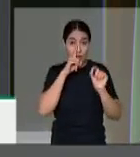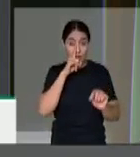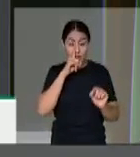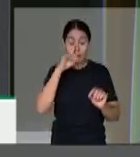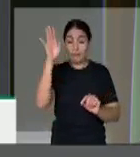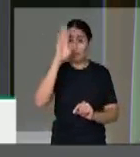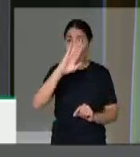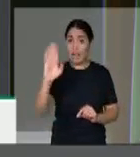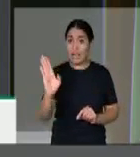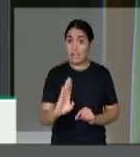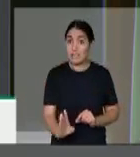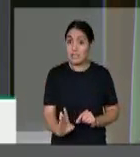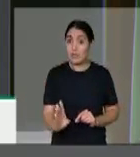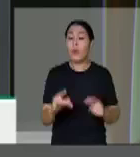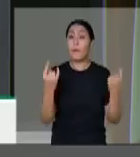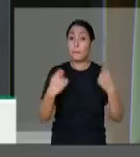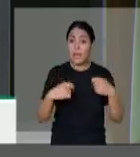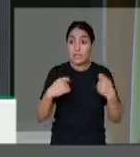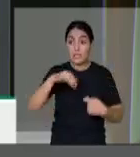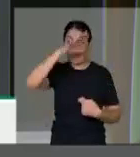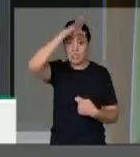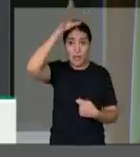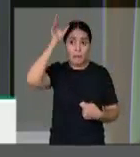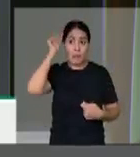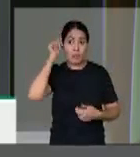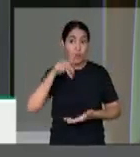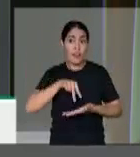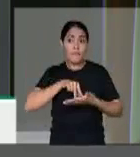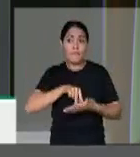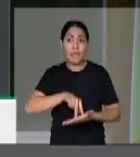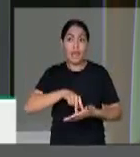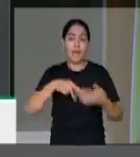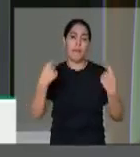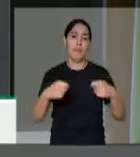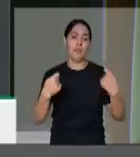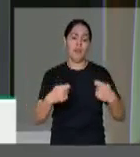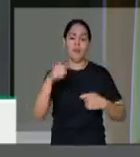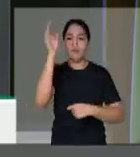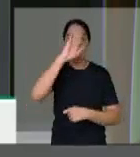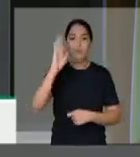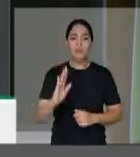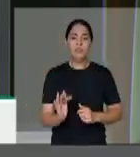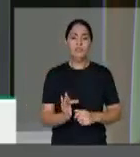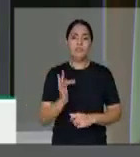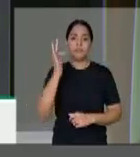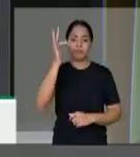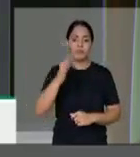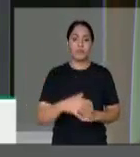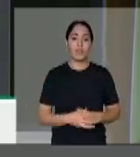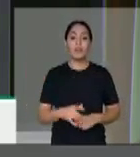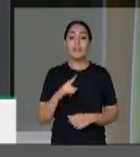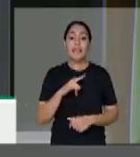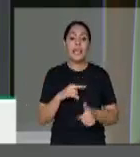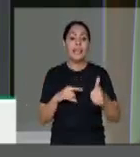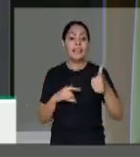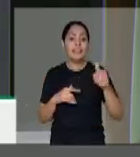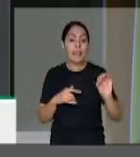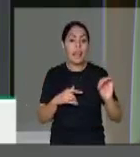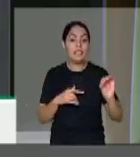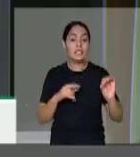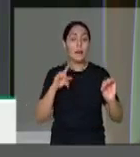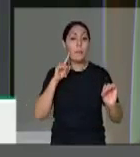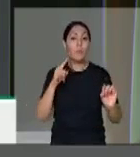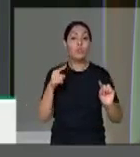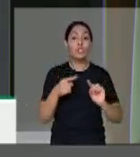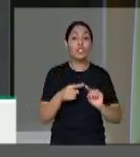estratégico para o nosso país. Vou compartilhar com as senhoras e com os senhores 10 ótimos motivos